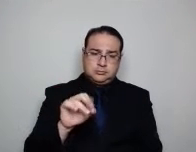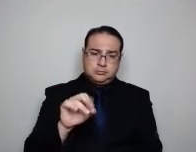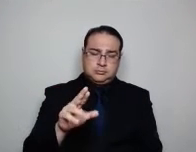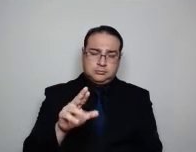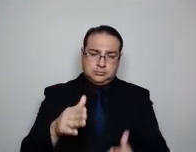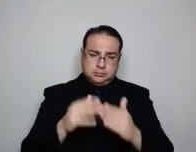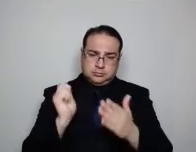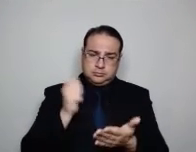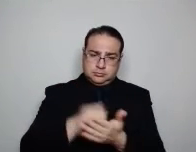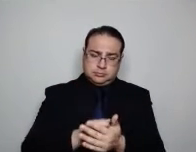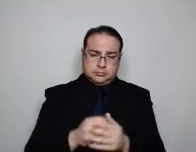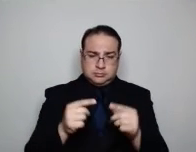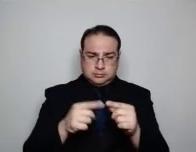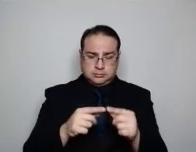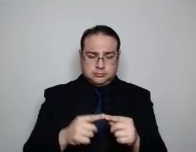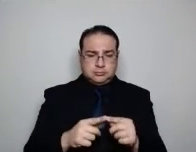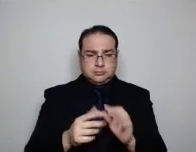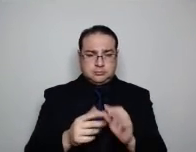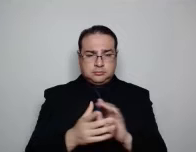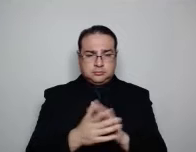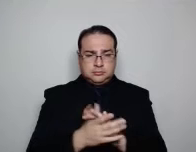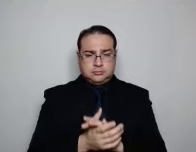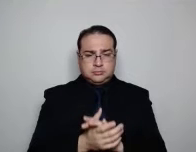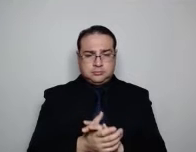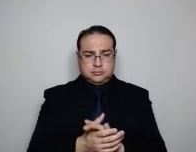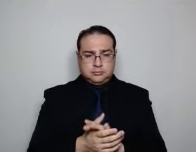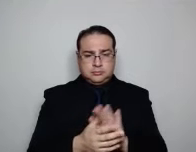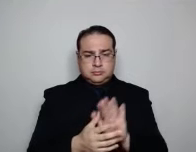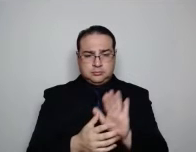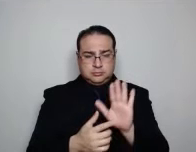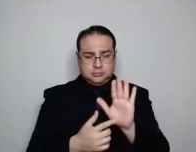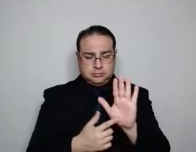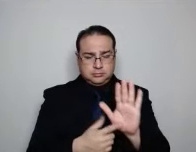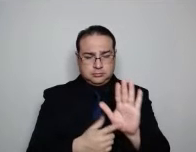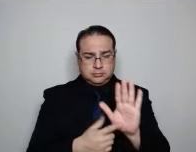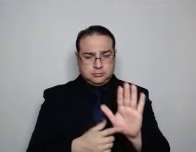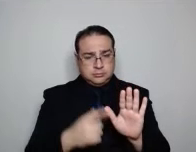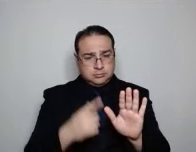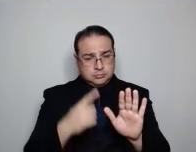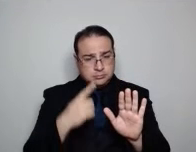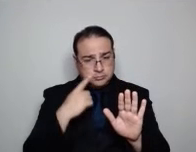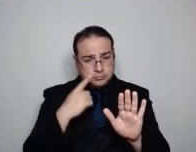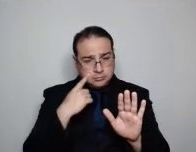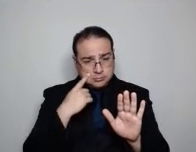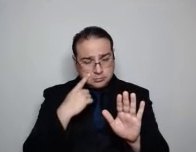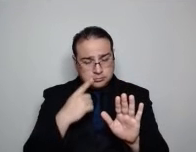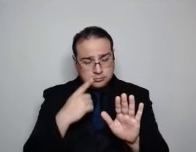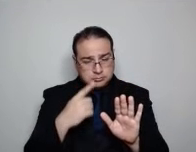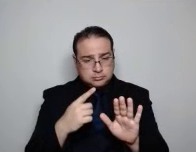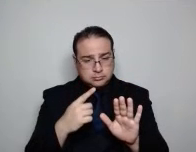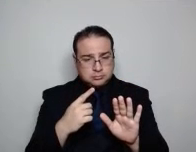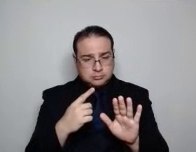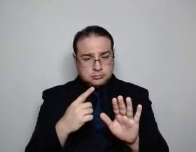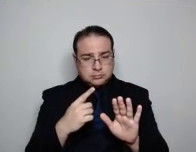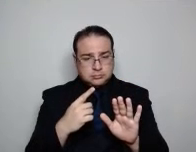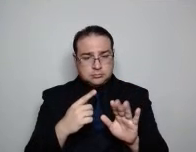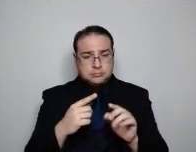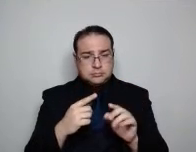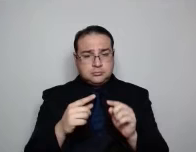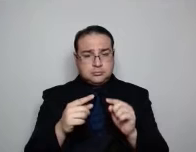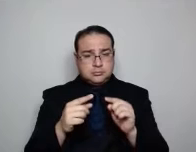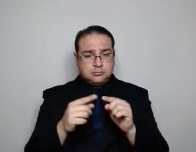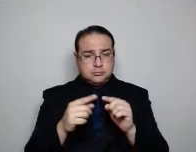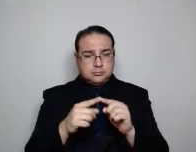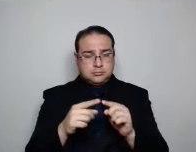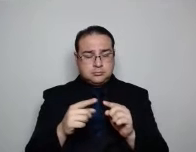município existe toda uma conferência, existe todo um protocolo interno junto à controladoria, contadoria, para poder